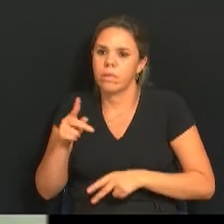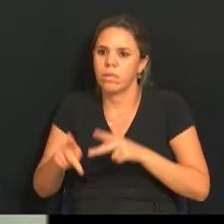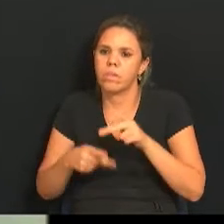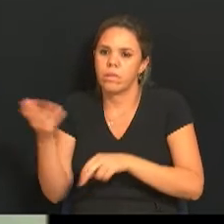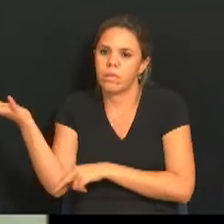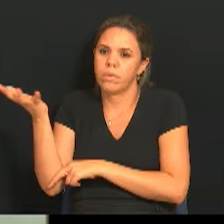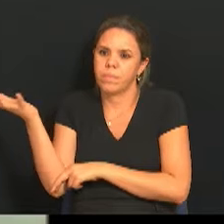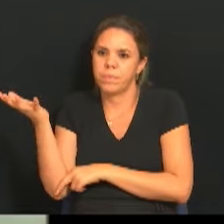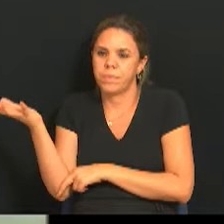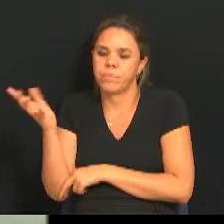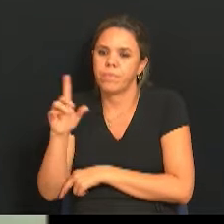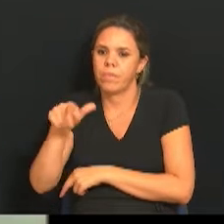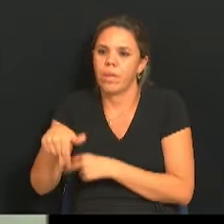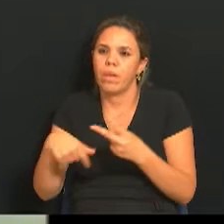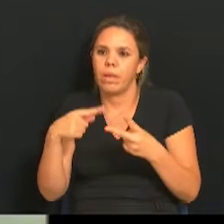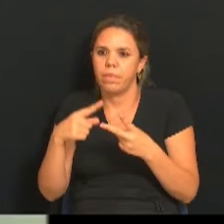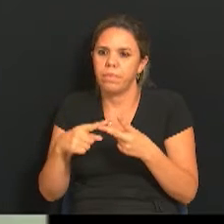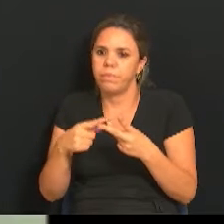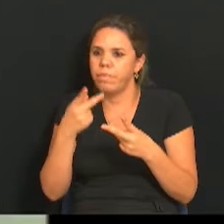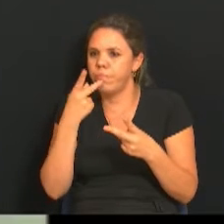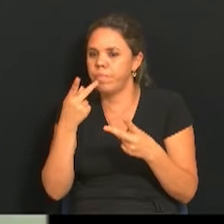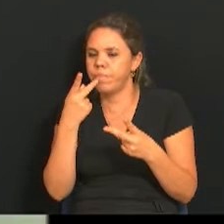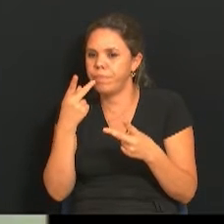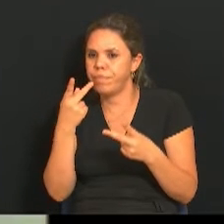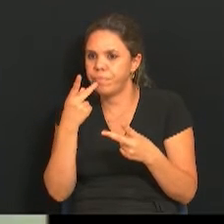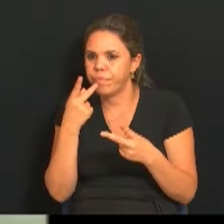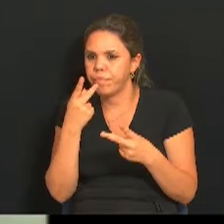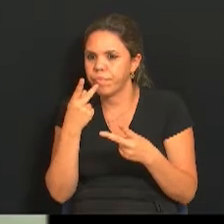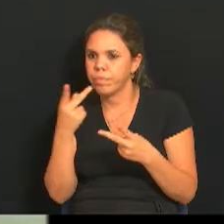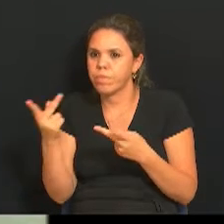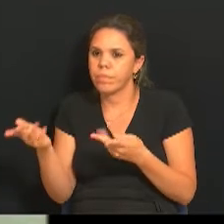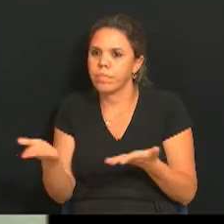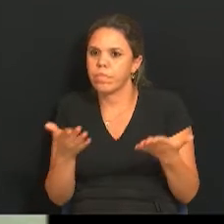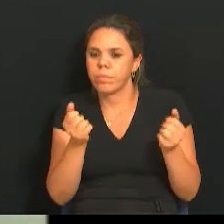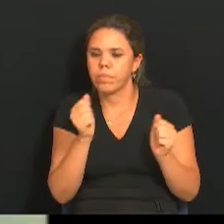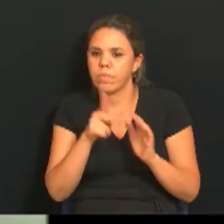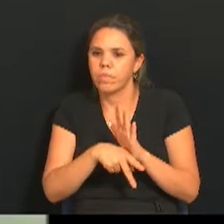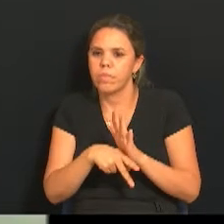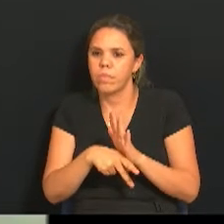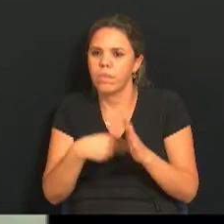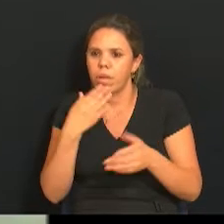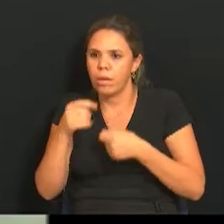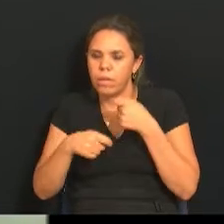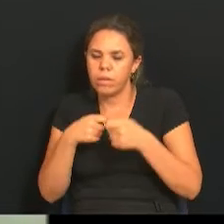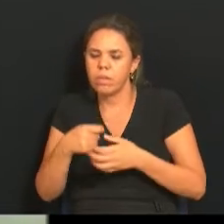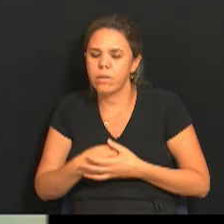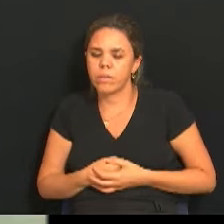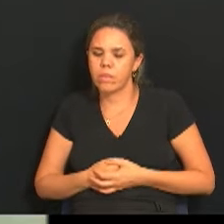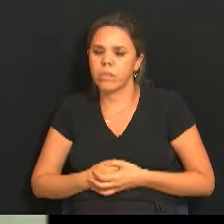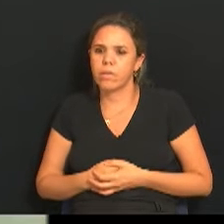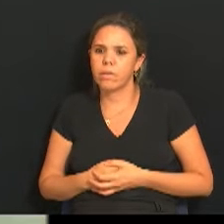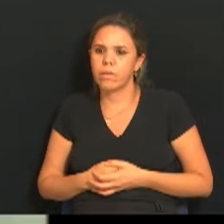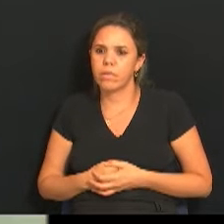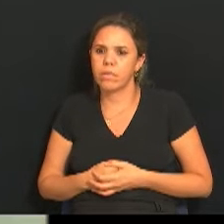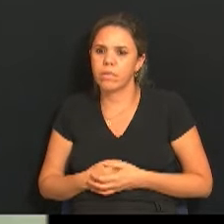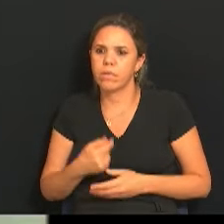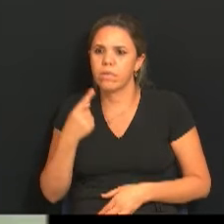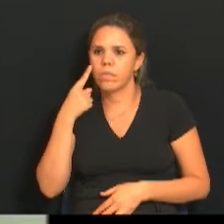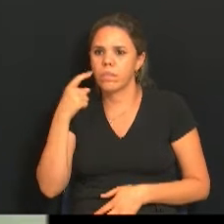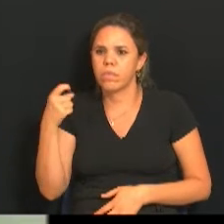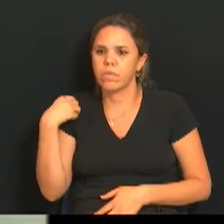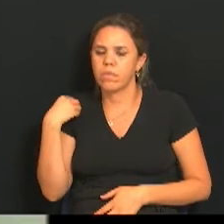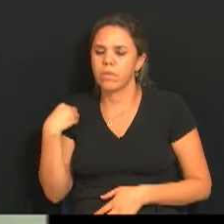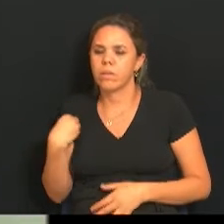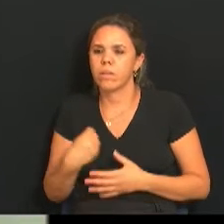rua. E depois a gente podia falar um pouquinho do Vem com a Gente, do projeto da alimentação. Acho que seria bem interessante, né?